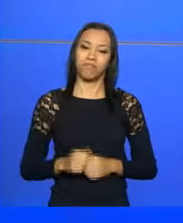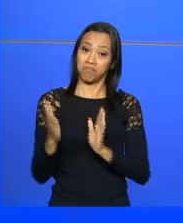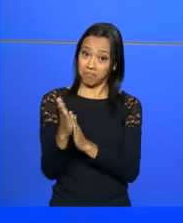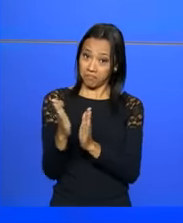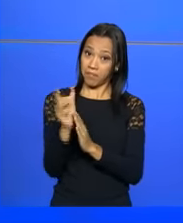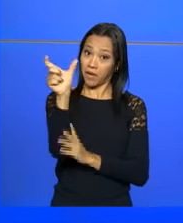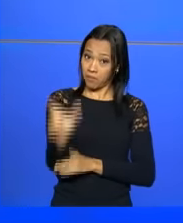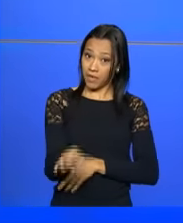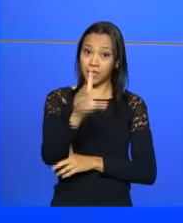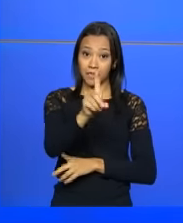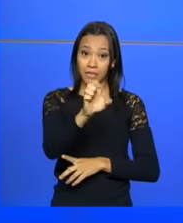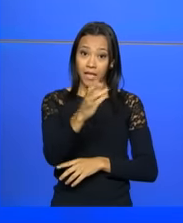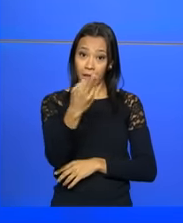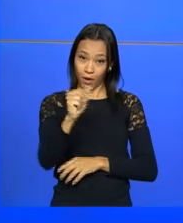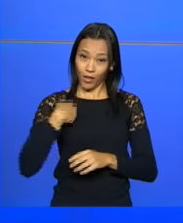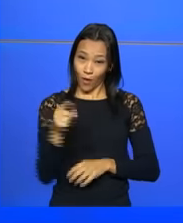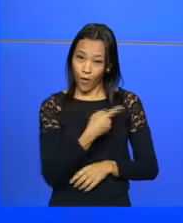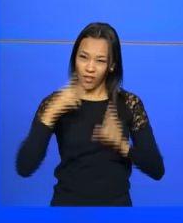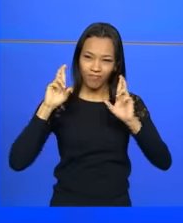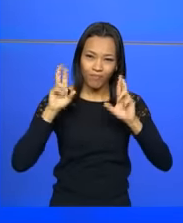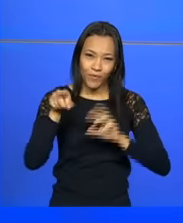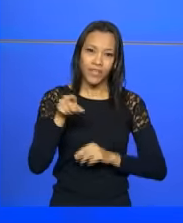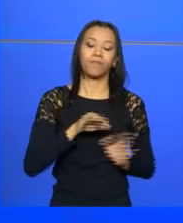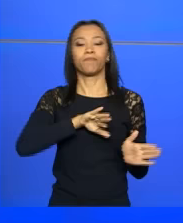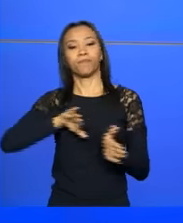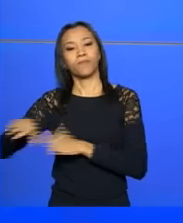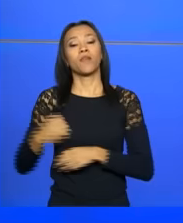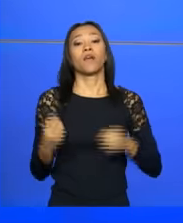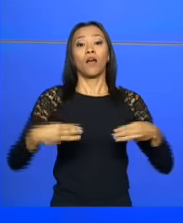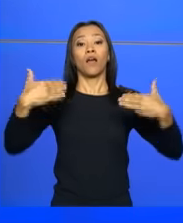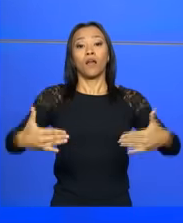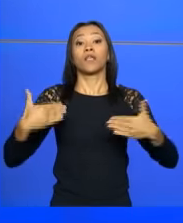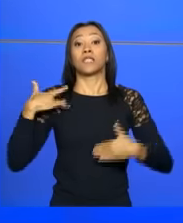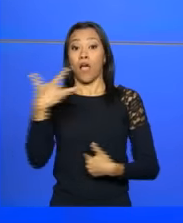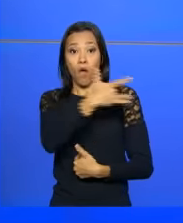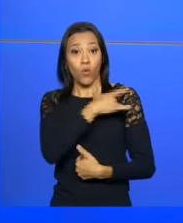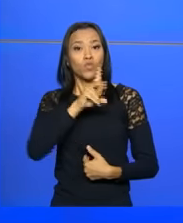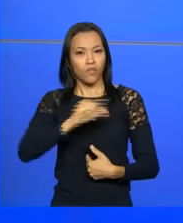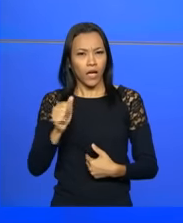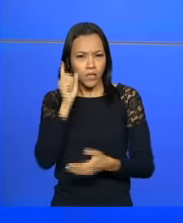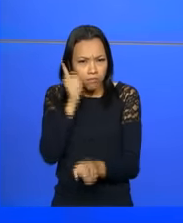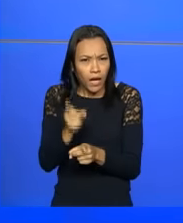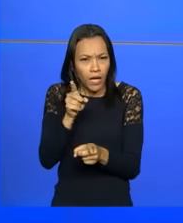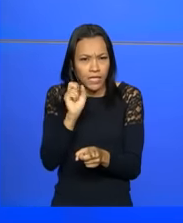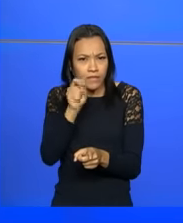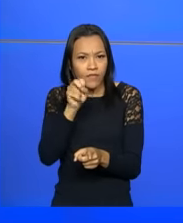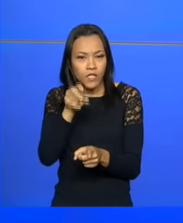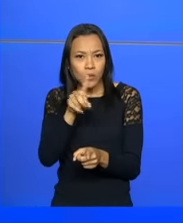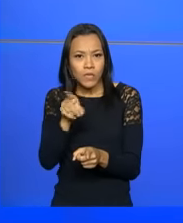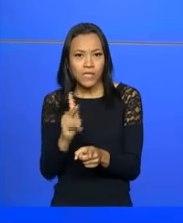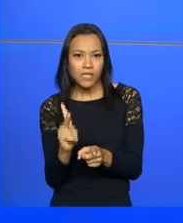pelo exemplo Débora estamos todos na torcida o Ministério da Saúde vai incluir a identificação do vírus zica nos testes